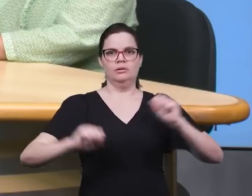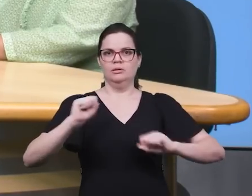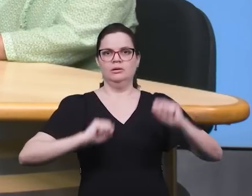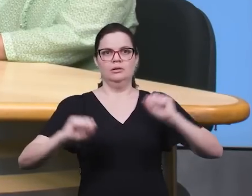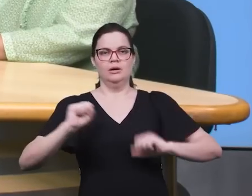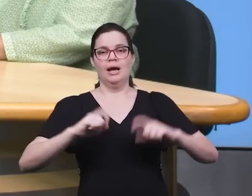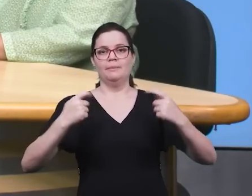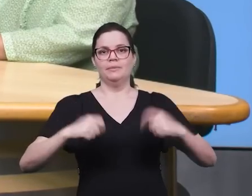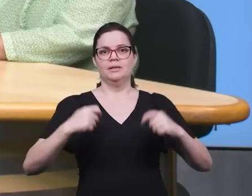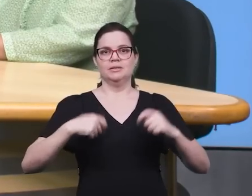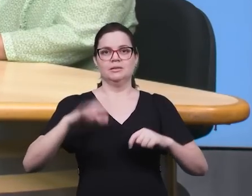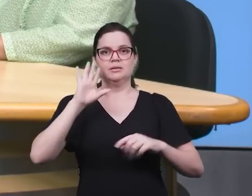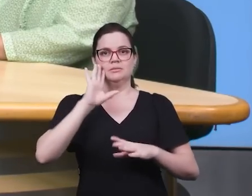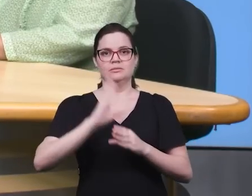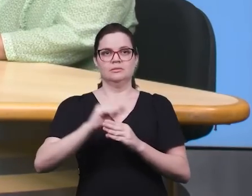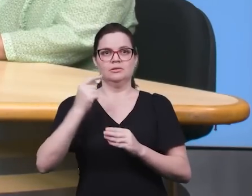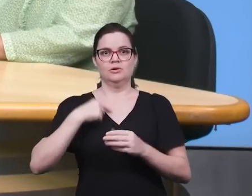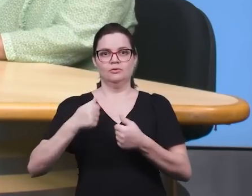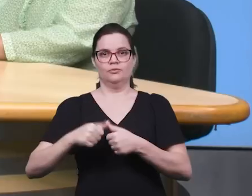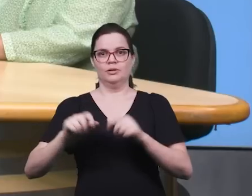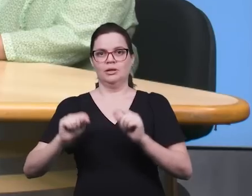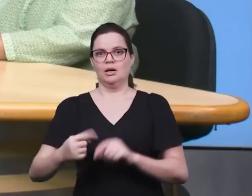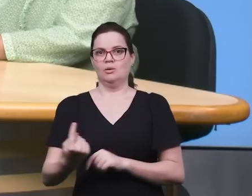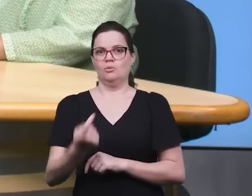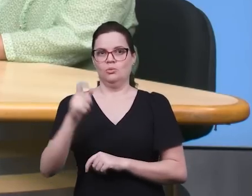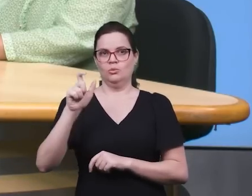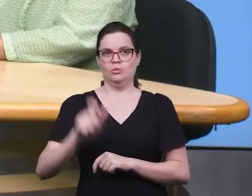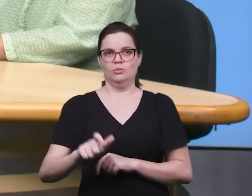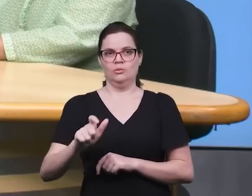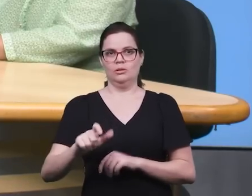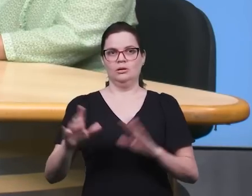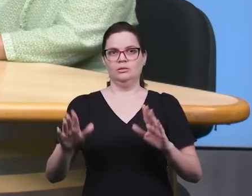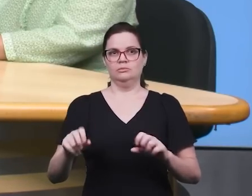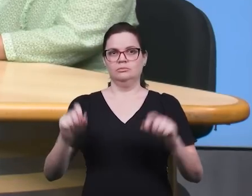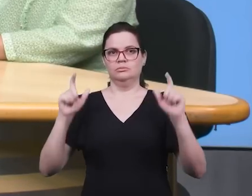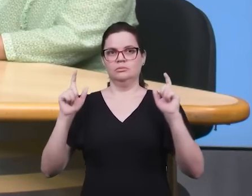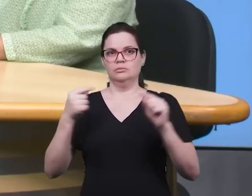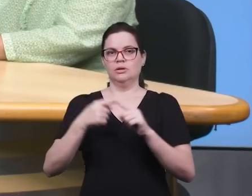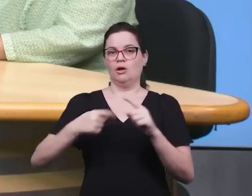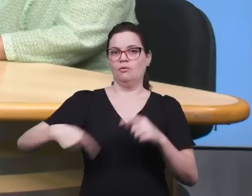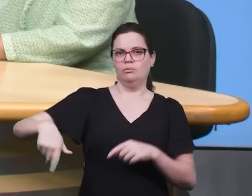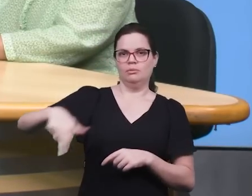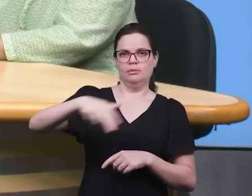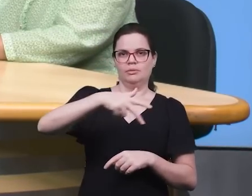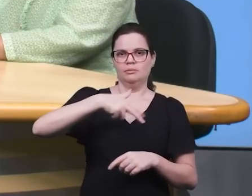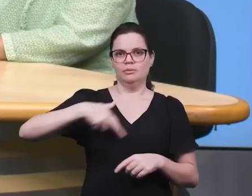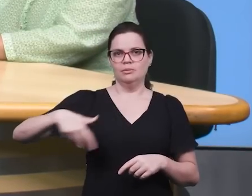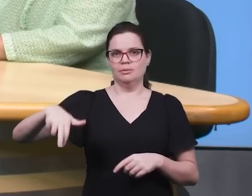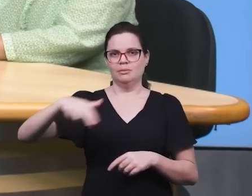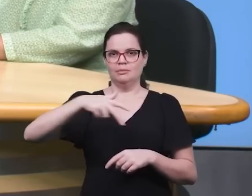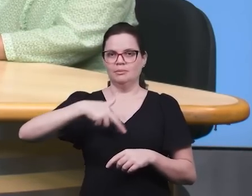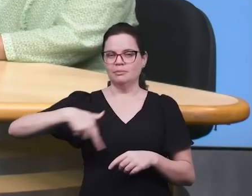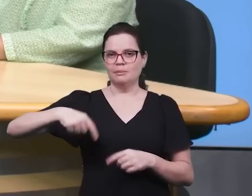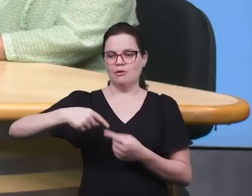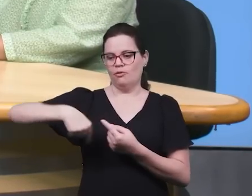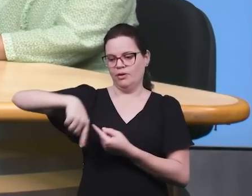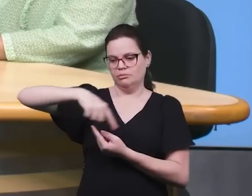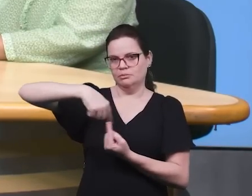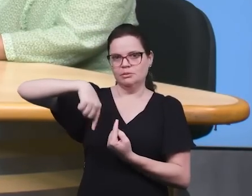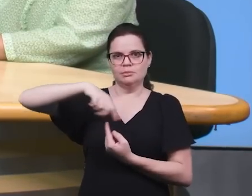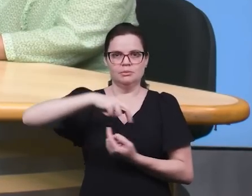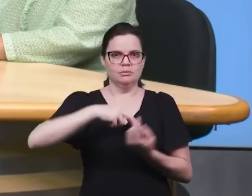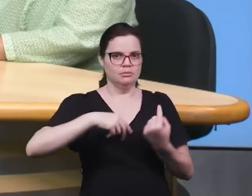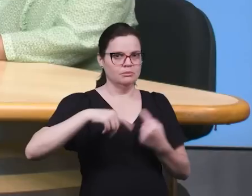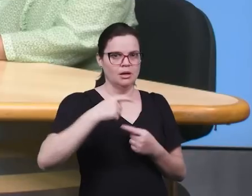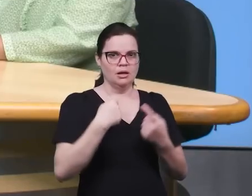tenho que ficar numa posição em que eu possa me destacar, que aí eu provavelmente vou ficar girando em torno de mim mesmo, ou então vou ficar um pouco